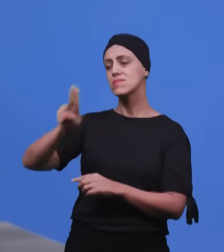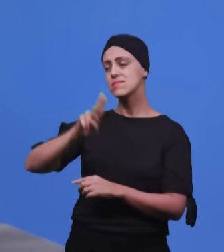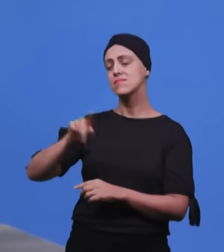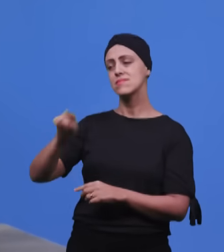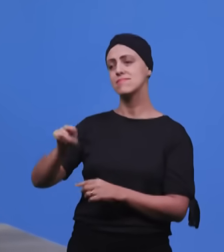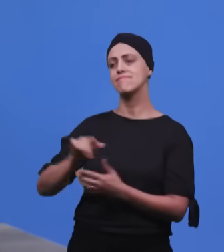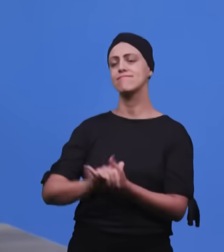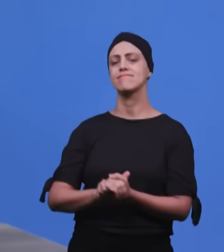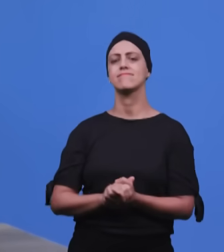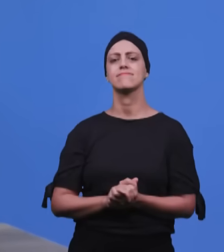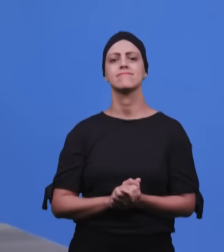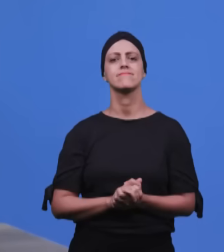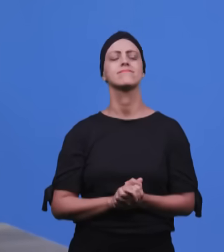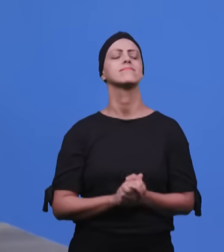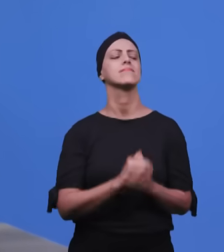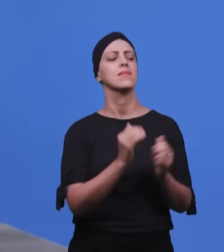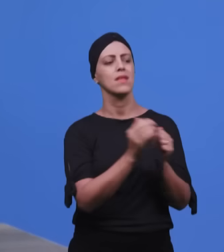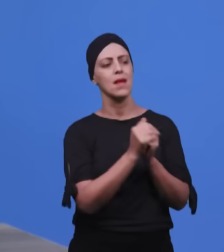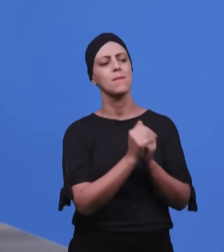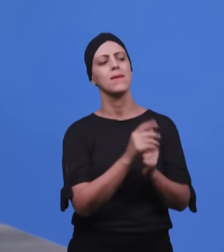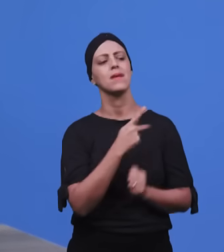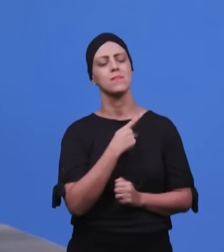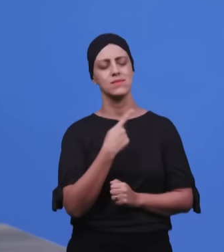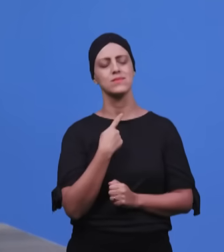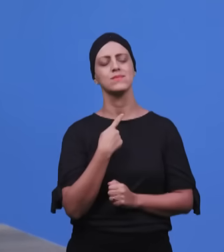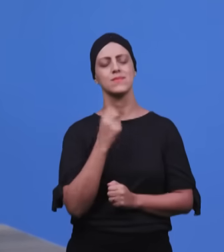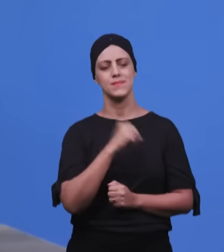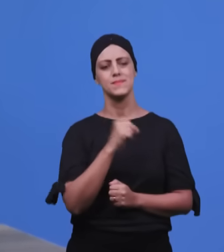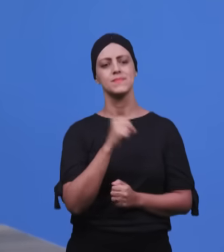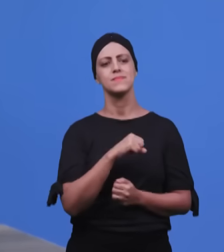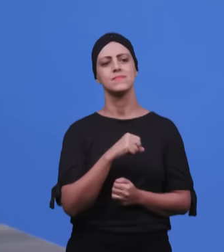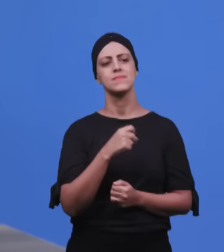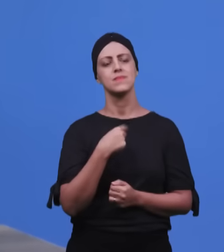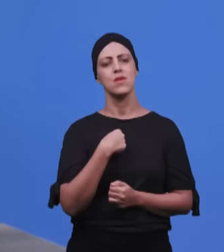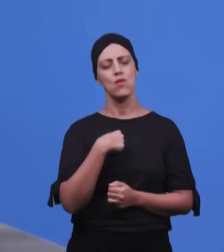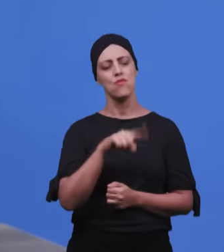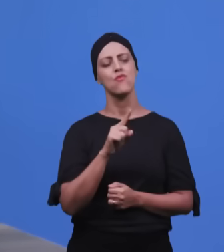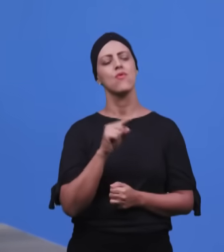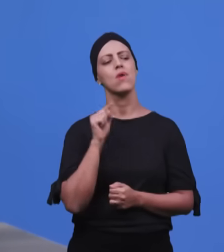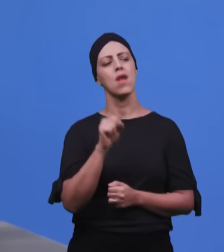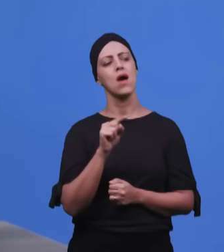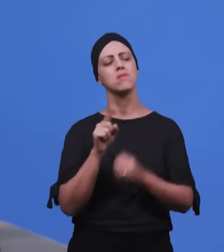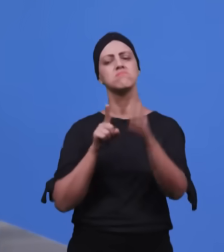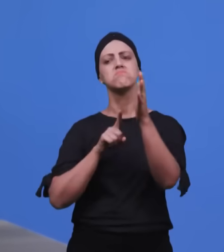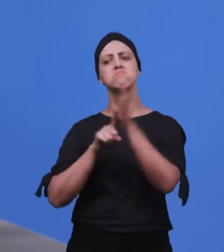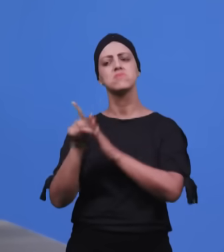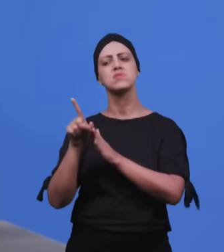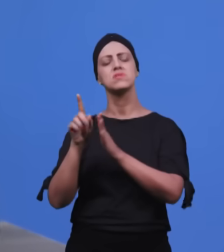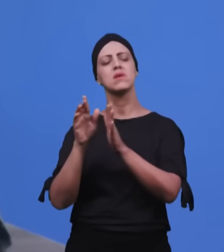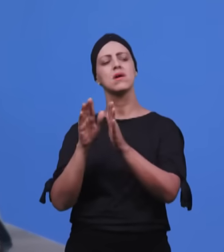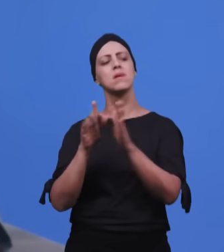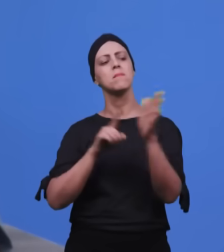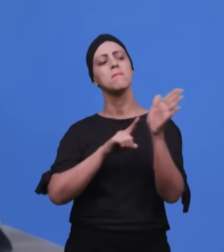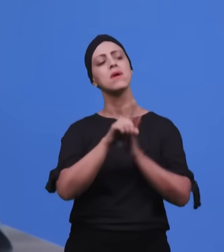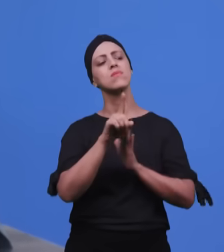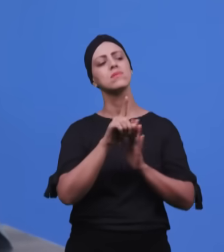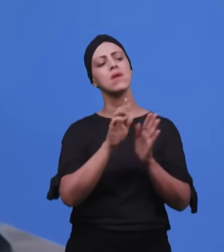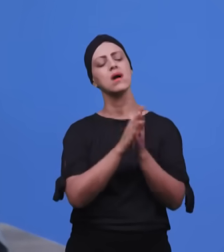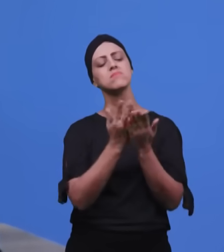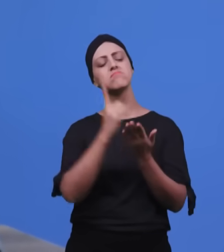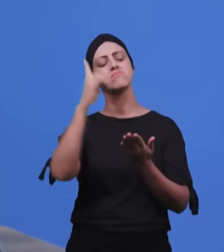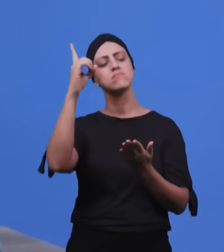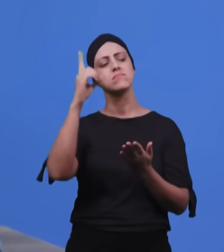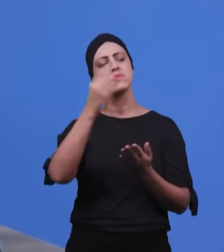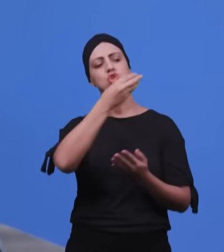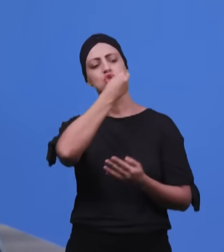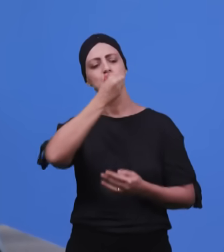abençoe nesse sentido ah passou então eu vou gostaria de consultar com pastor e